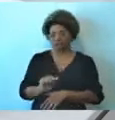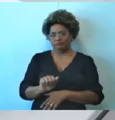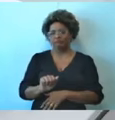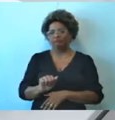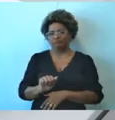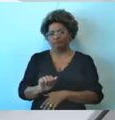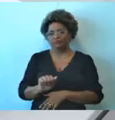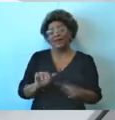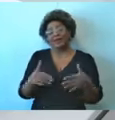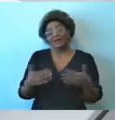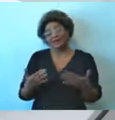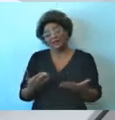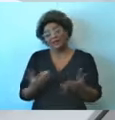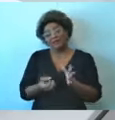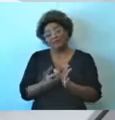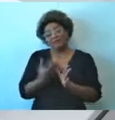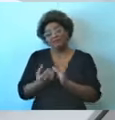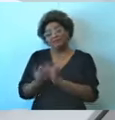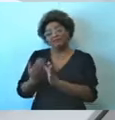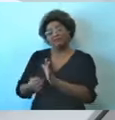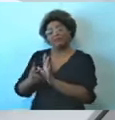projeto, porque